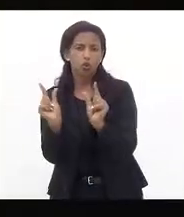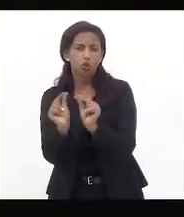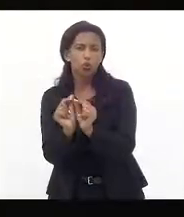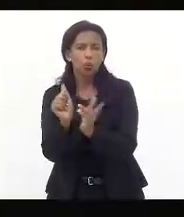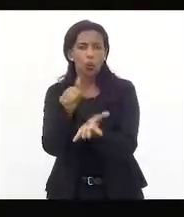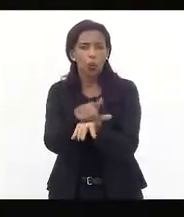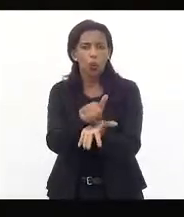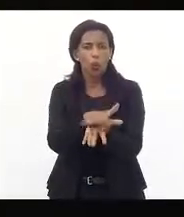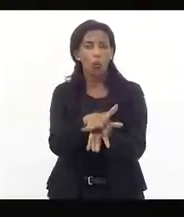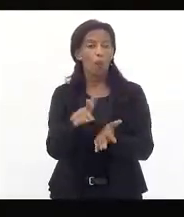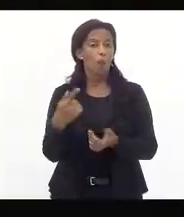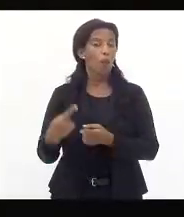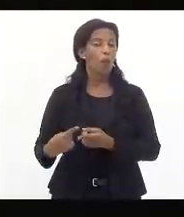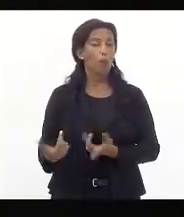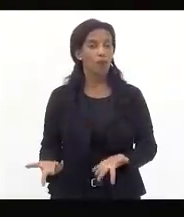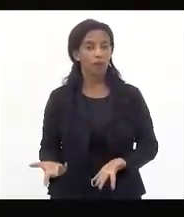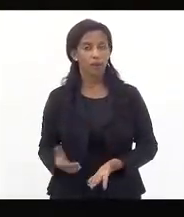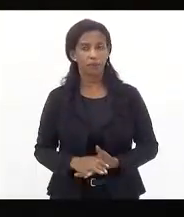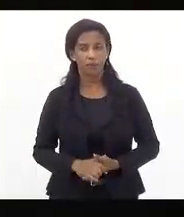danos, porque